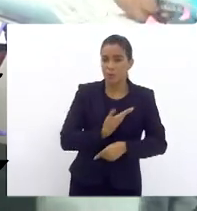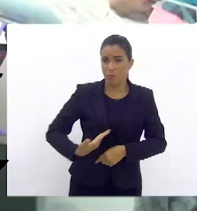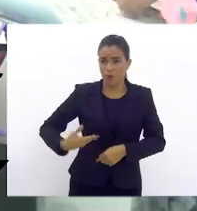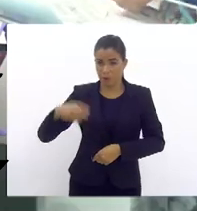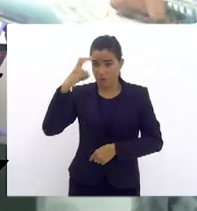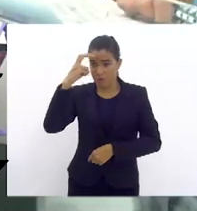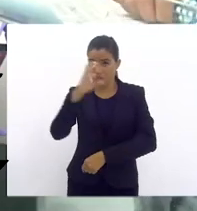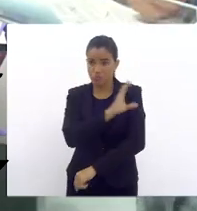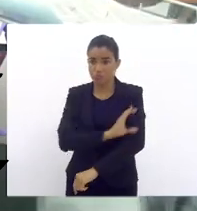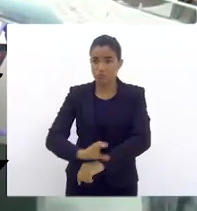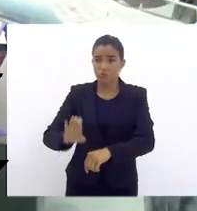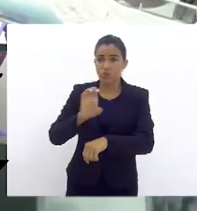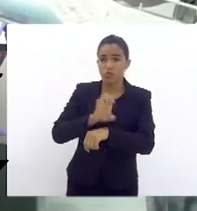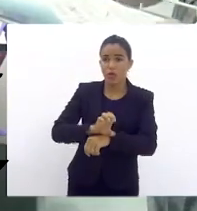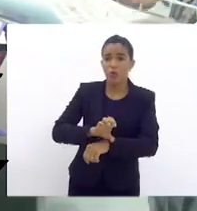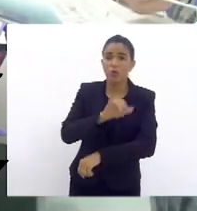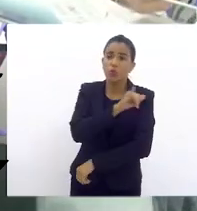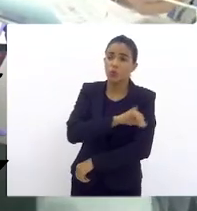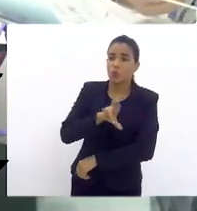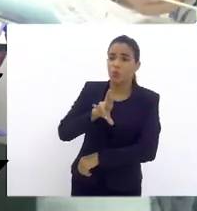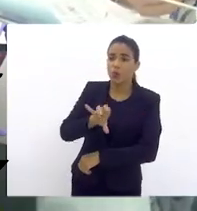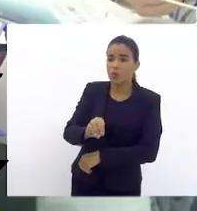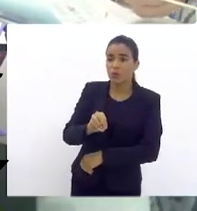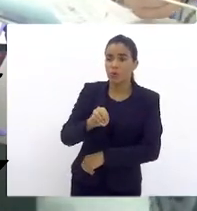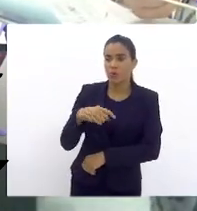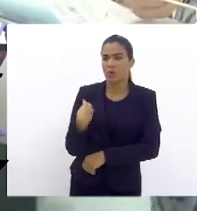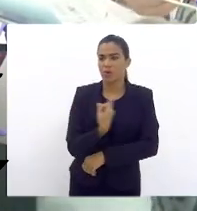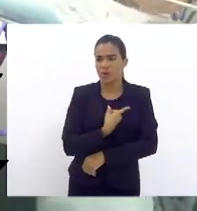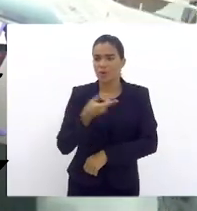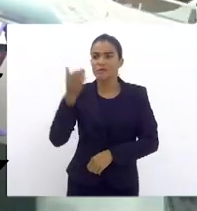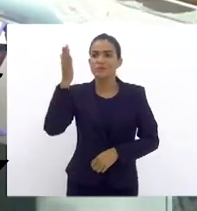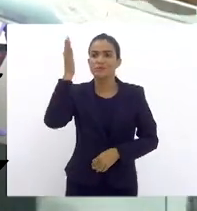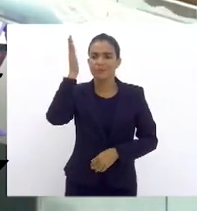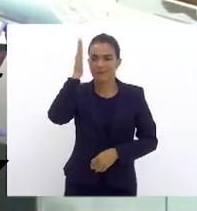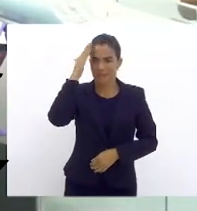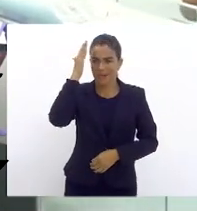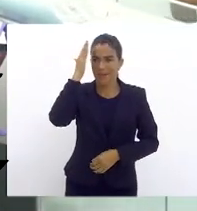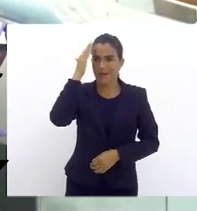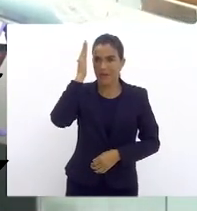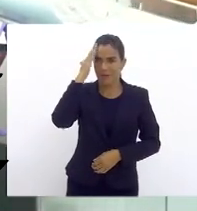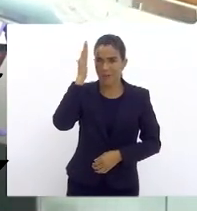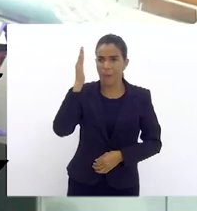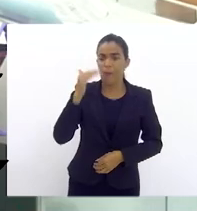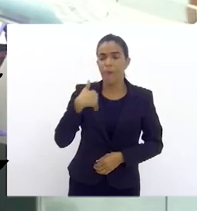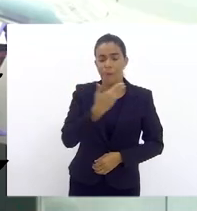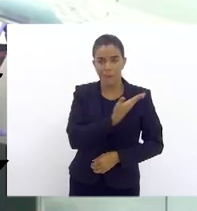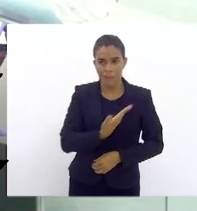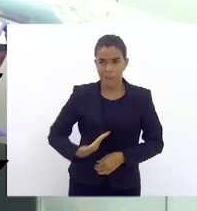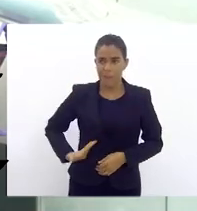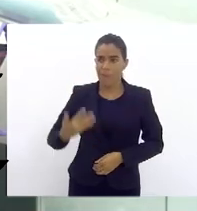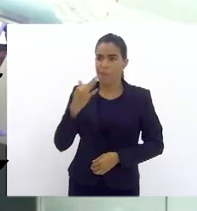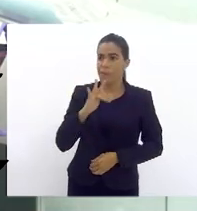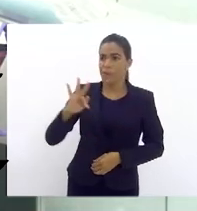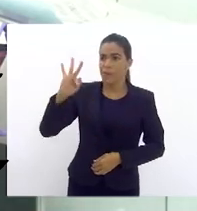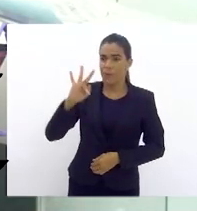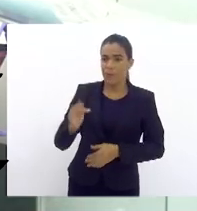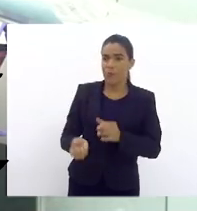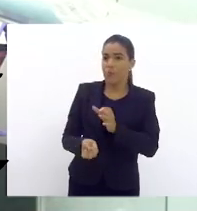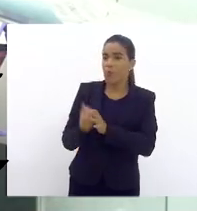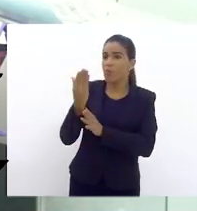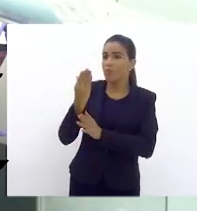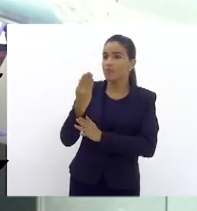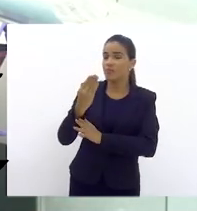culturais no estado do Rio de Janeiro nós bem sabemos que aqui é o governo federal lançou